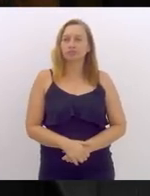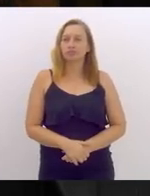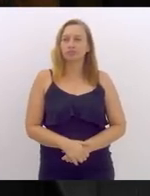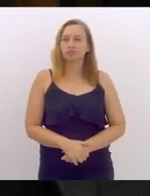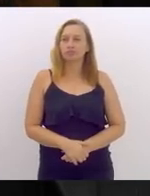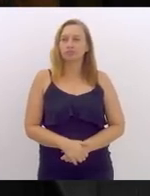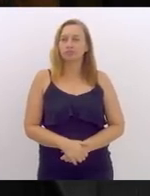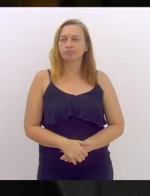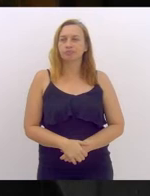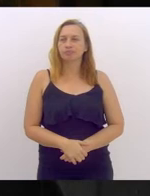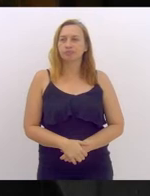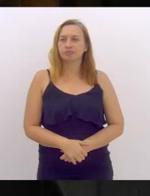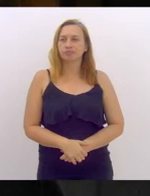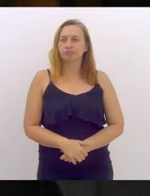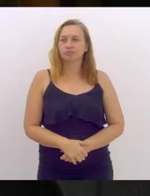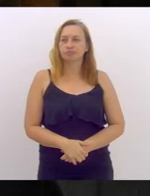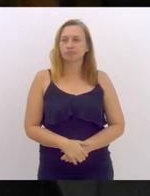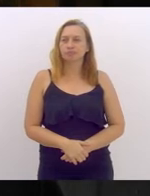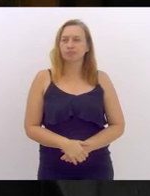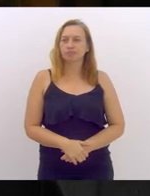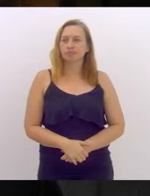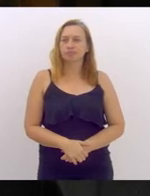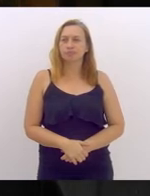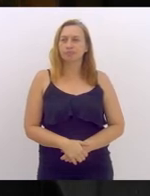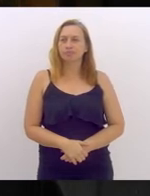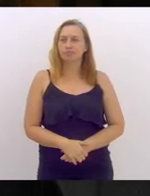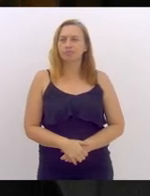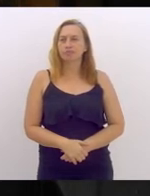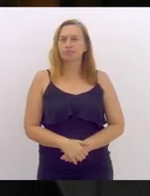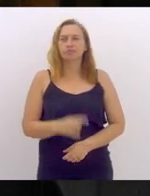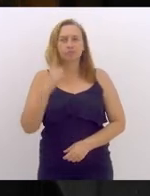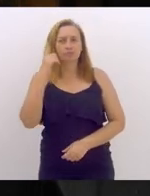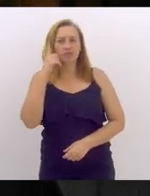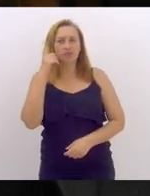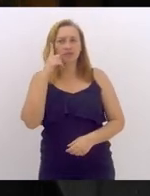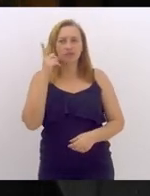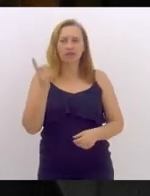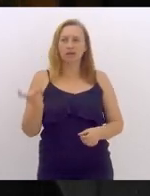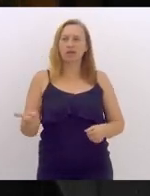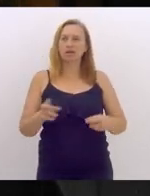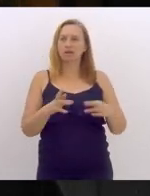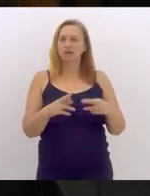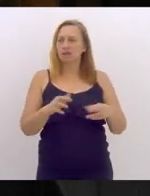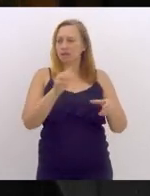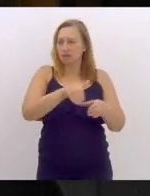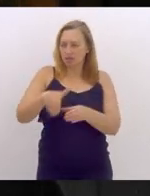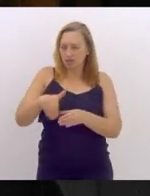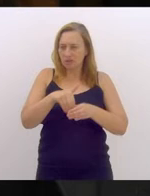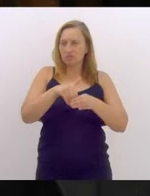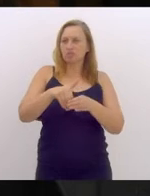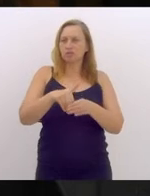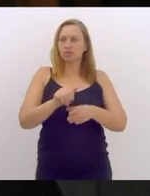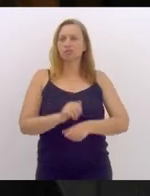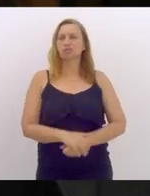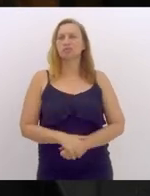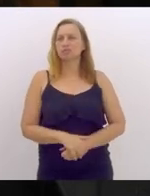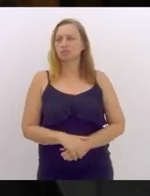hipóteses das suas reeleições tomaram medidas